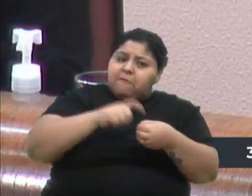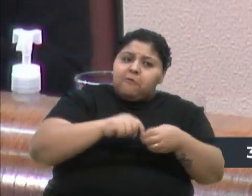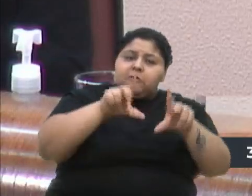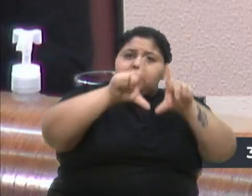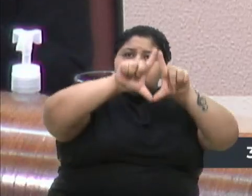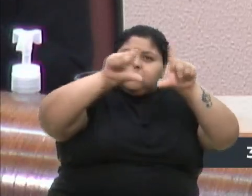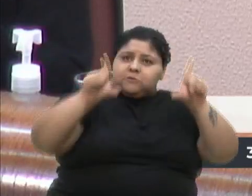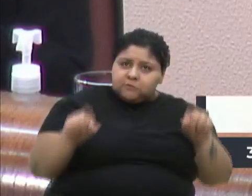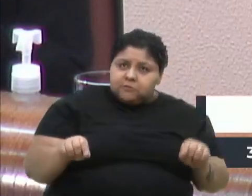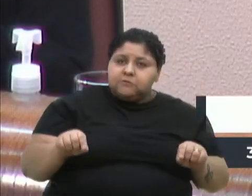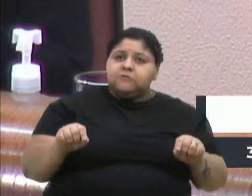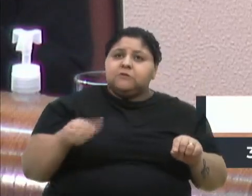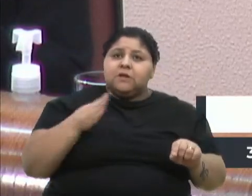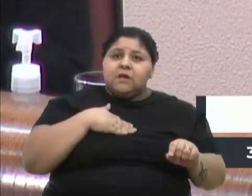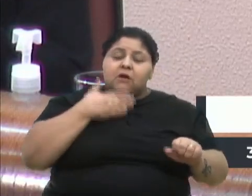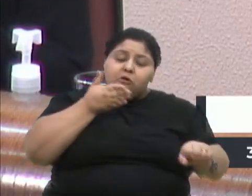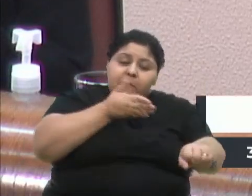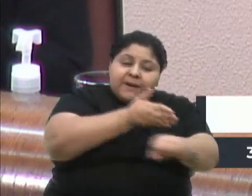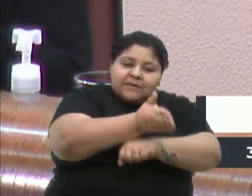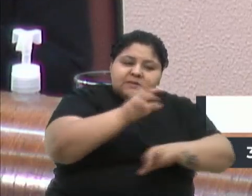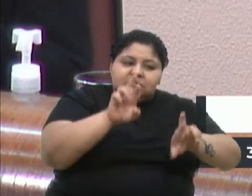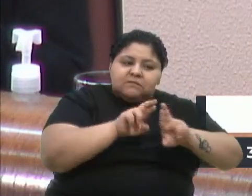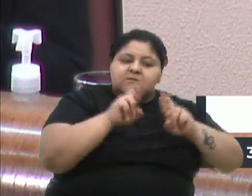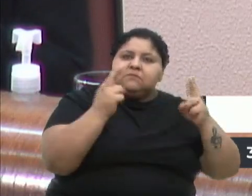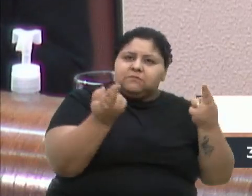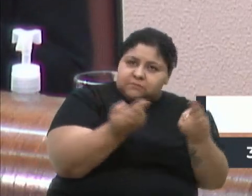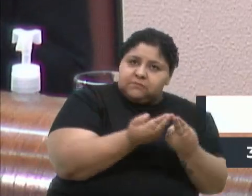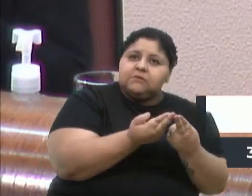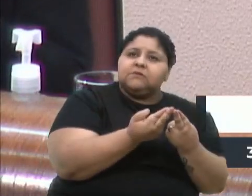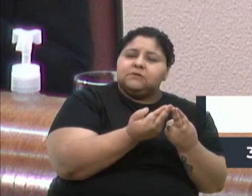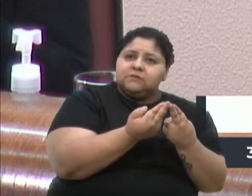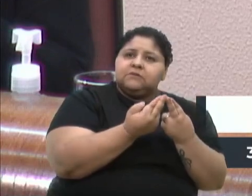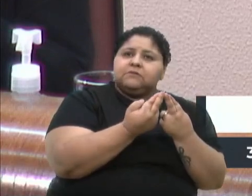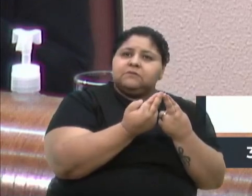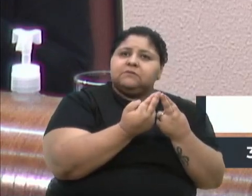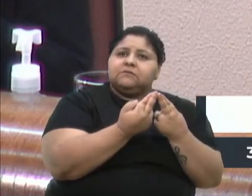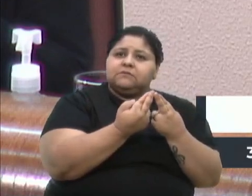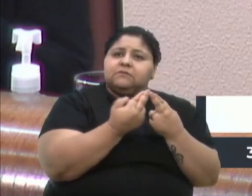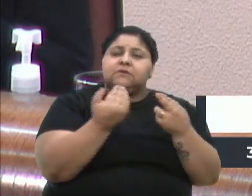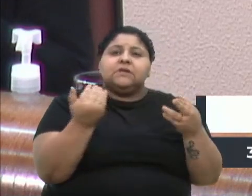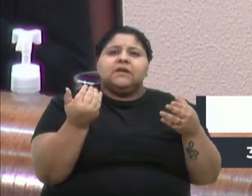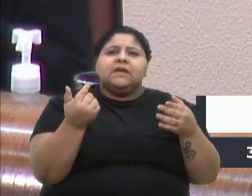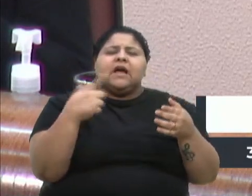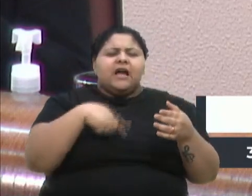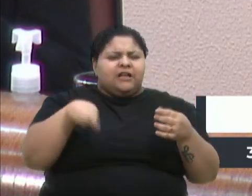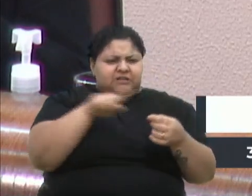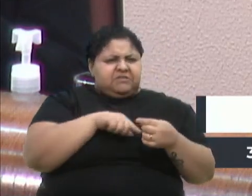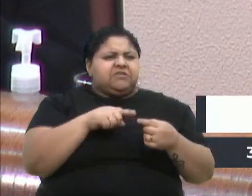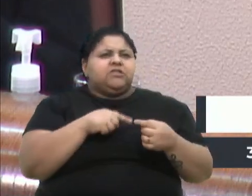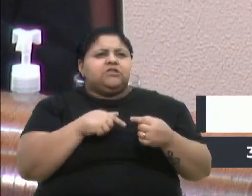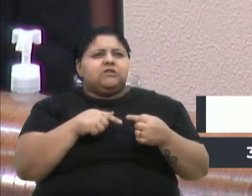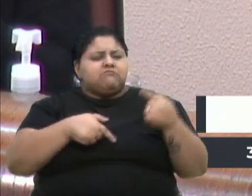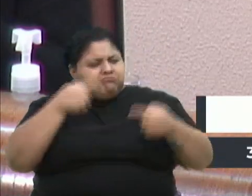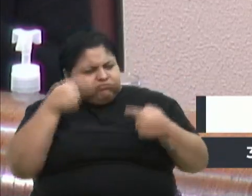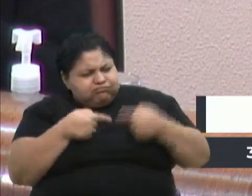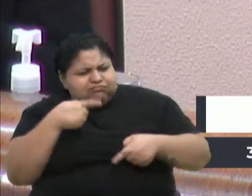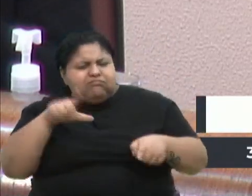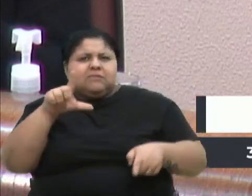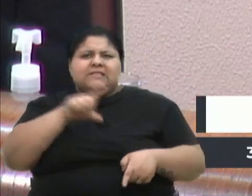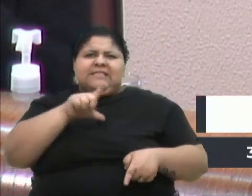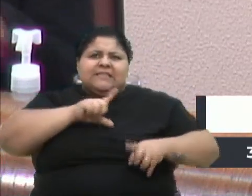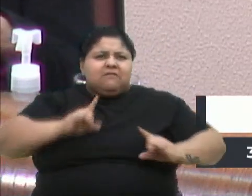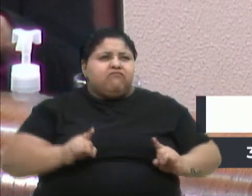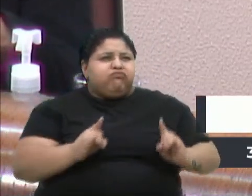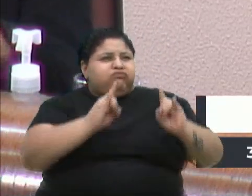eu participei daquela reunião, né? E aí até a gente discutiu bastante, né? Porque o que tem de prédio público